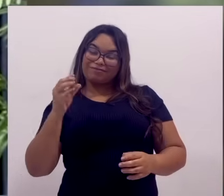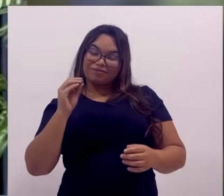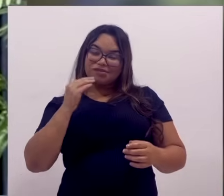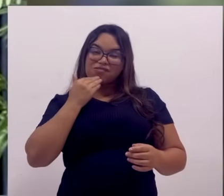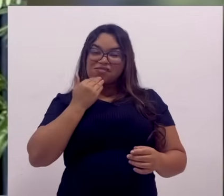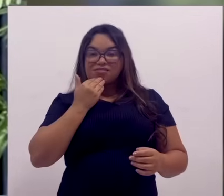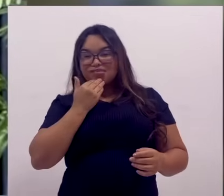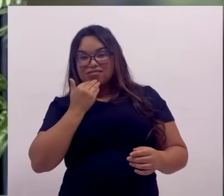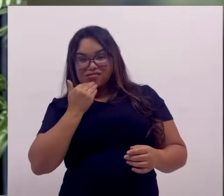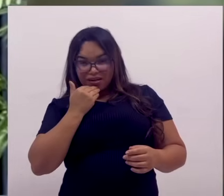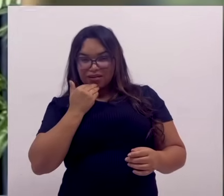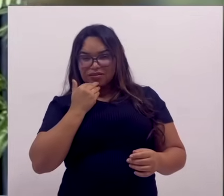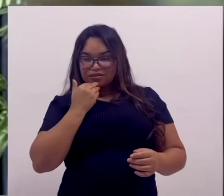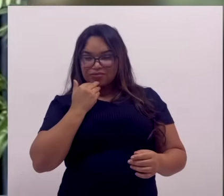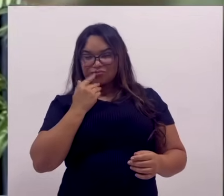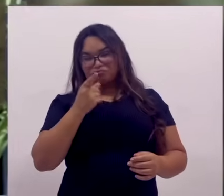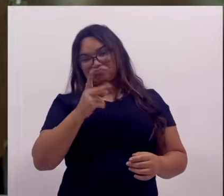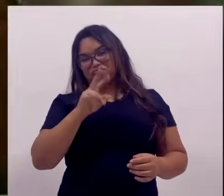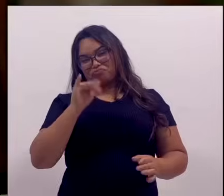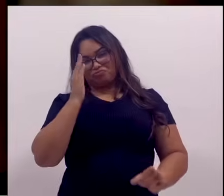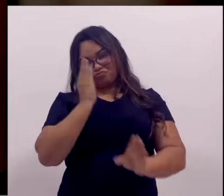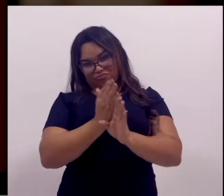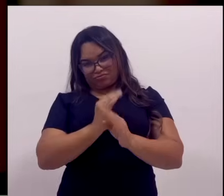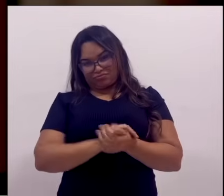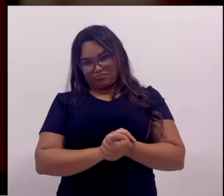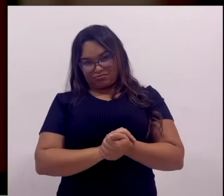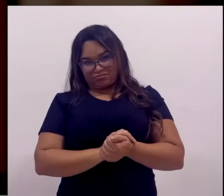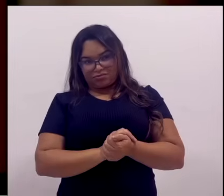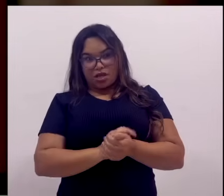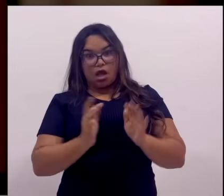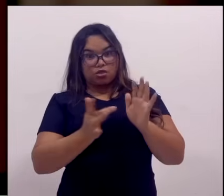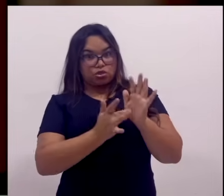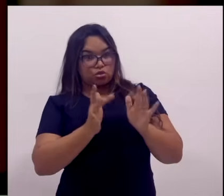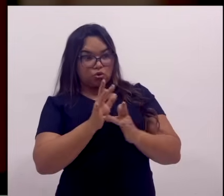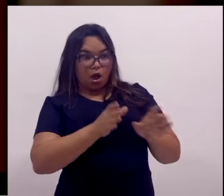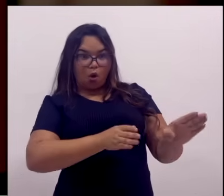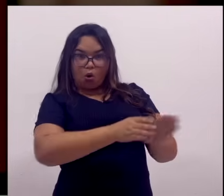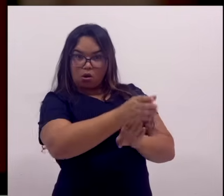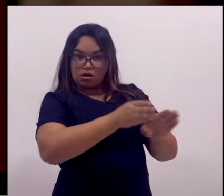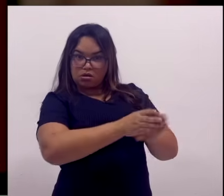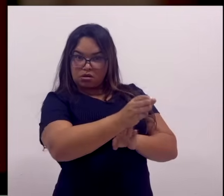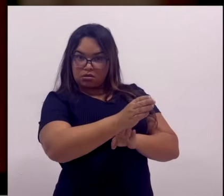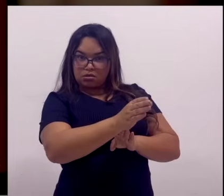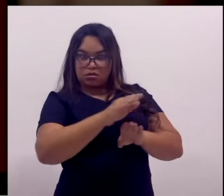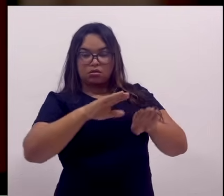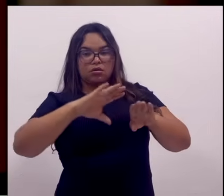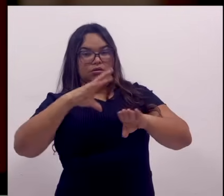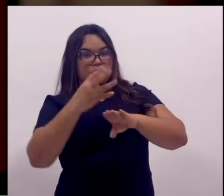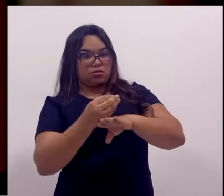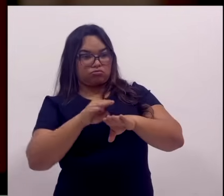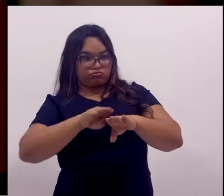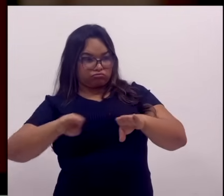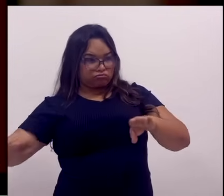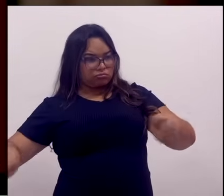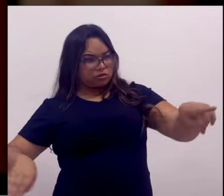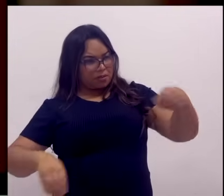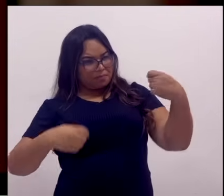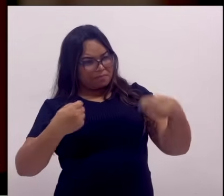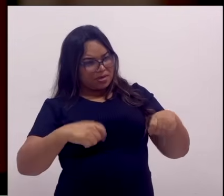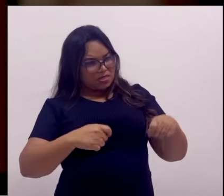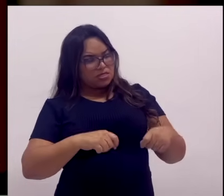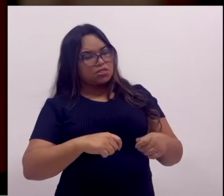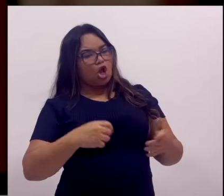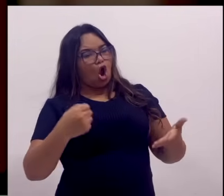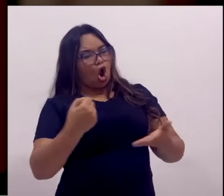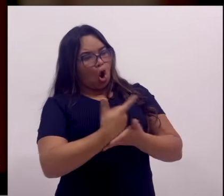nua. Então você vai encontrá-la. Como isso é possível? Eu te aconselho a comprar de mim ouro